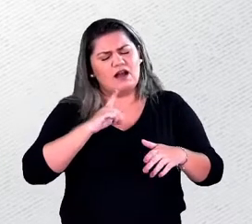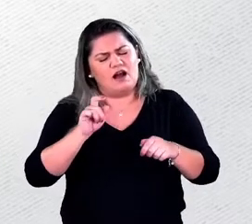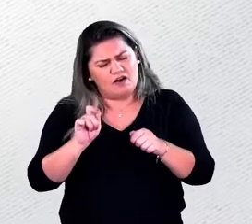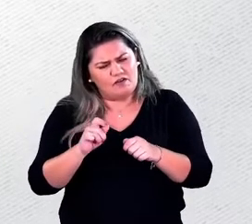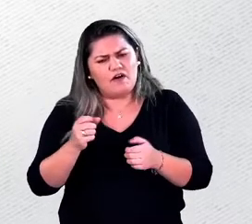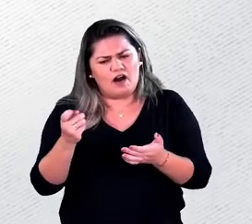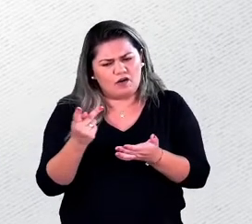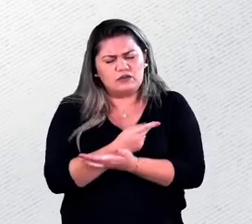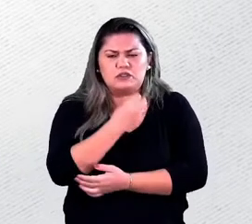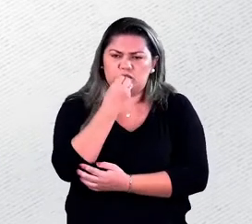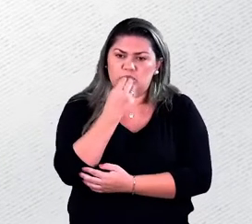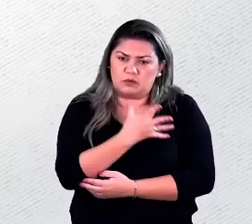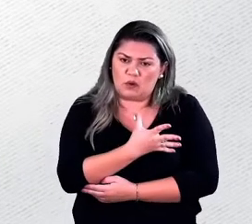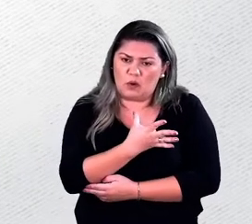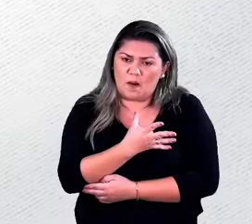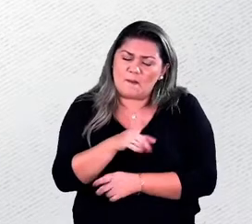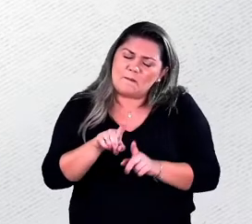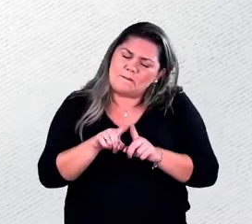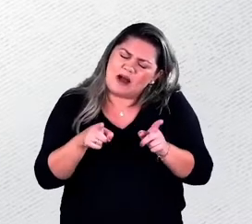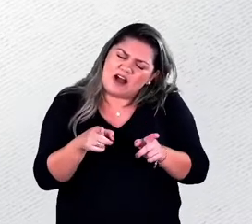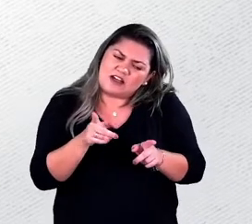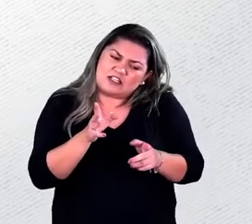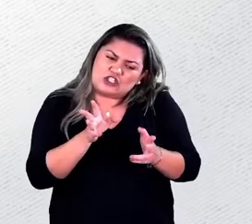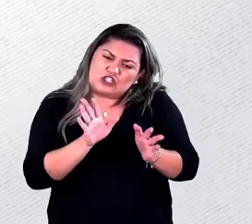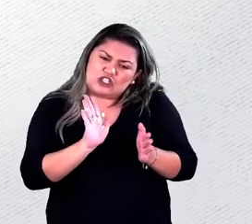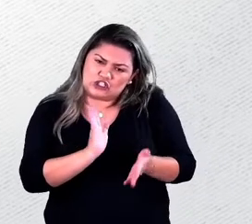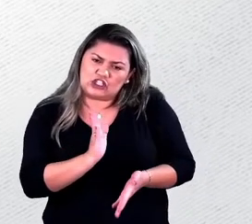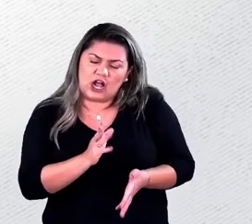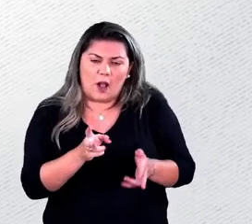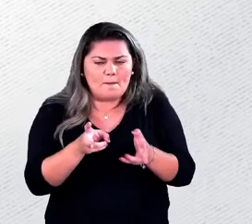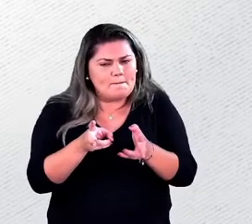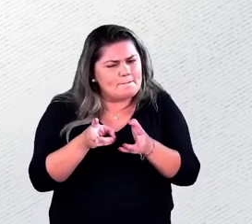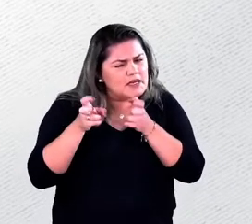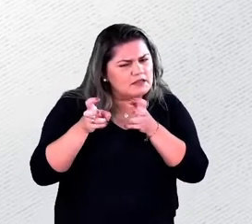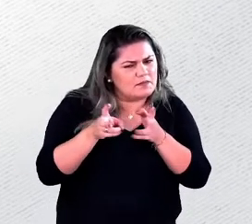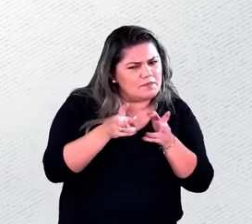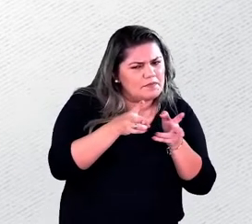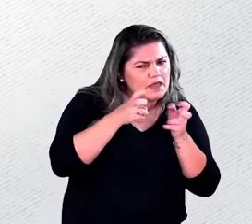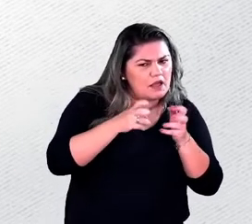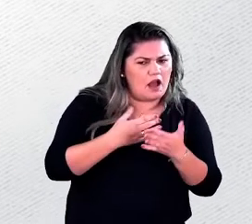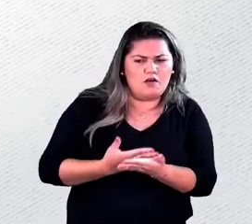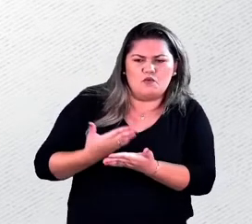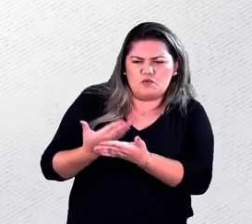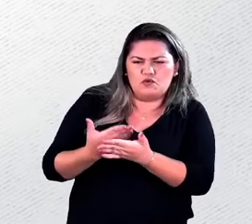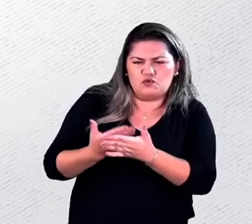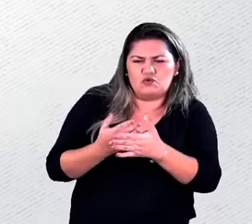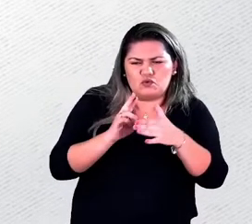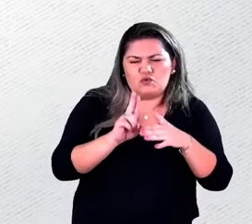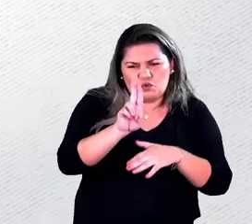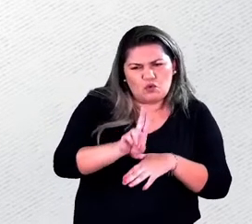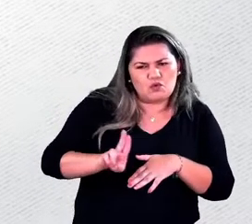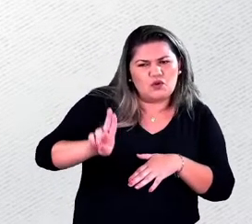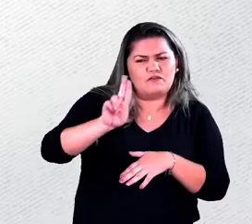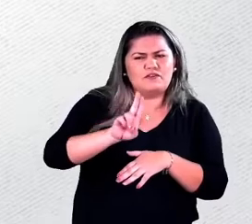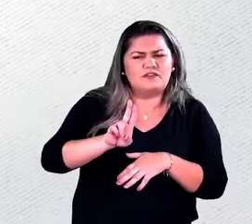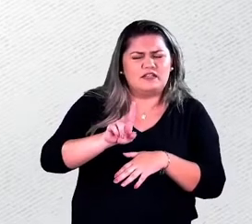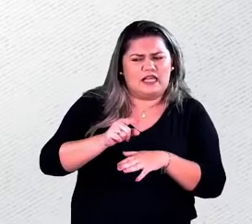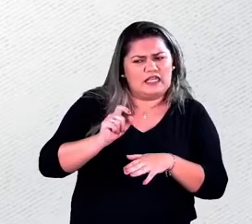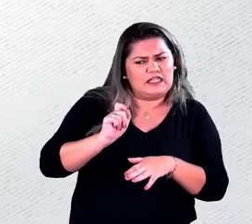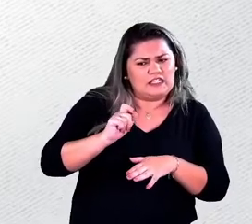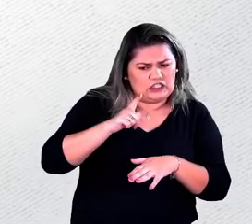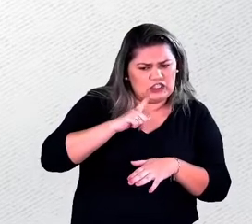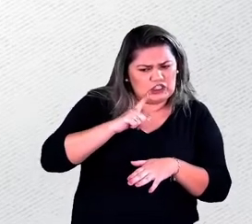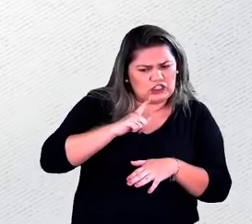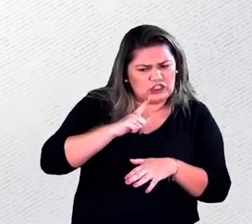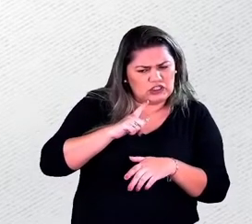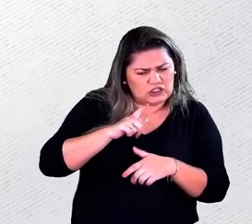de maneira adequada embora já se pudesse perceber principalmente em estudos acadêmicos em algumas fragilidades do